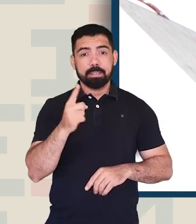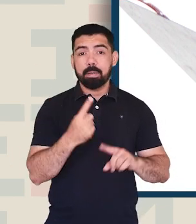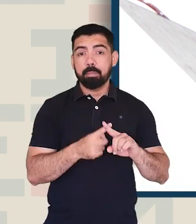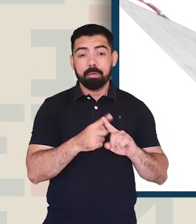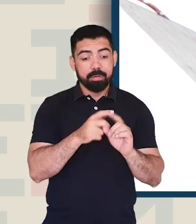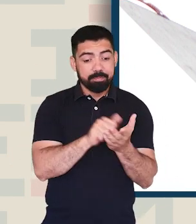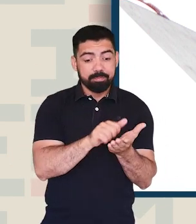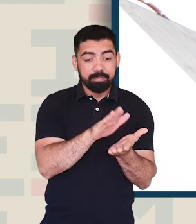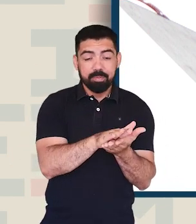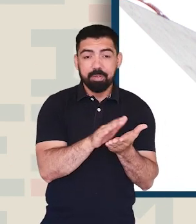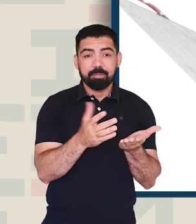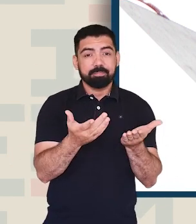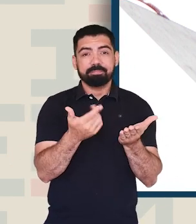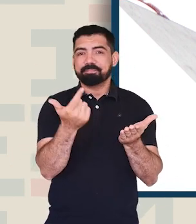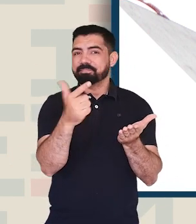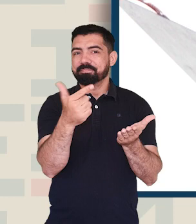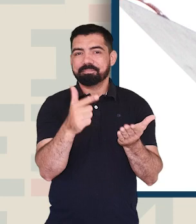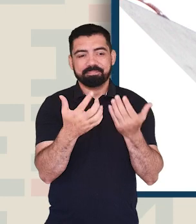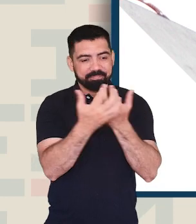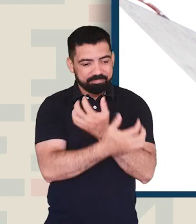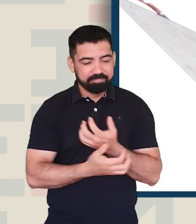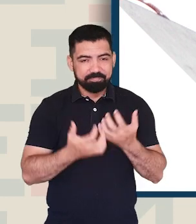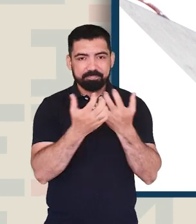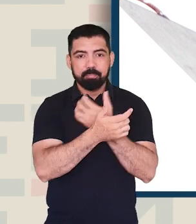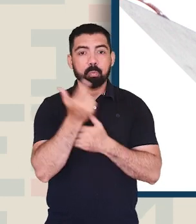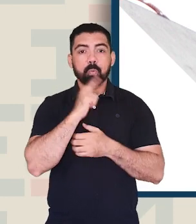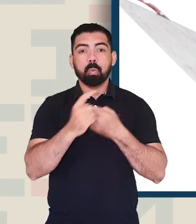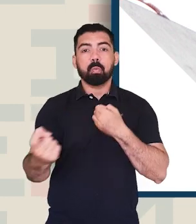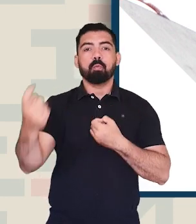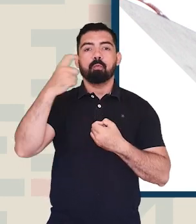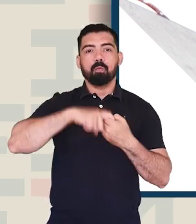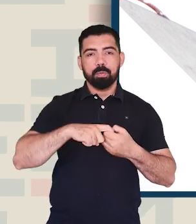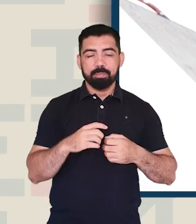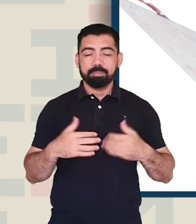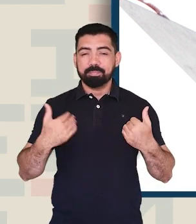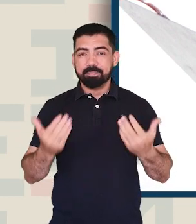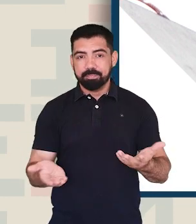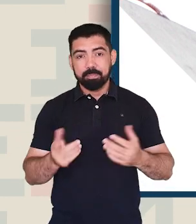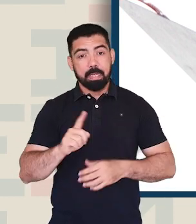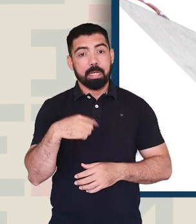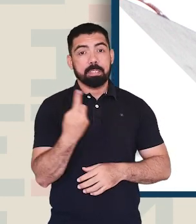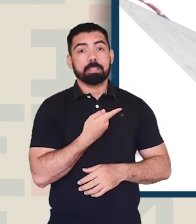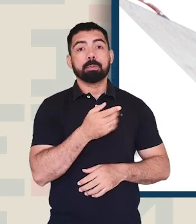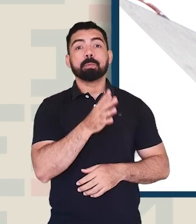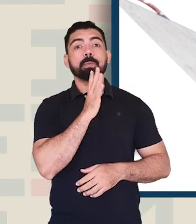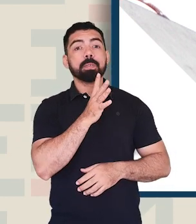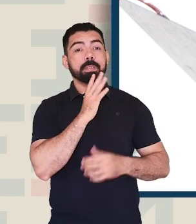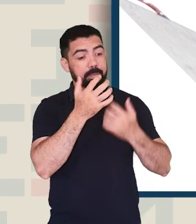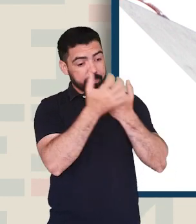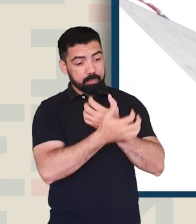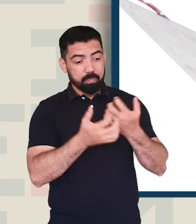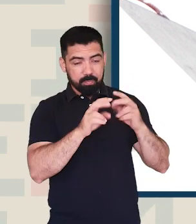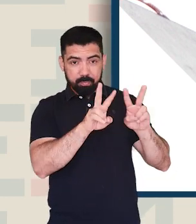não ficou registrado de uma forma que a gente possa recuperar. Então, o que a gente conhece de